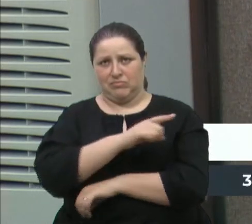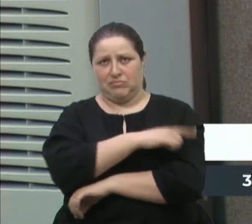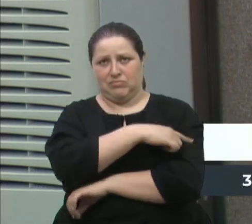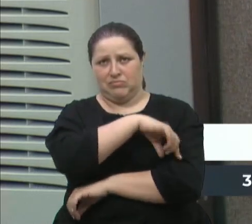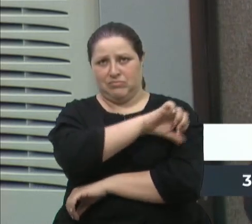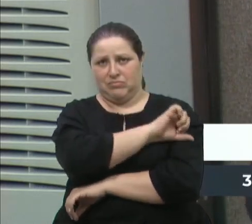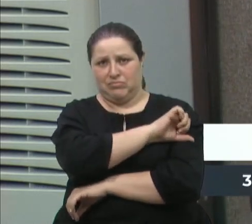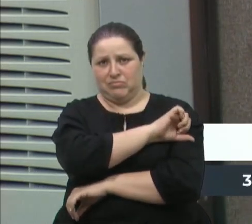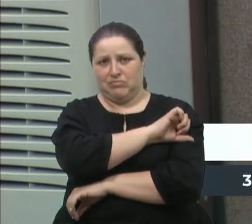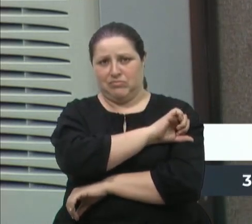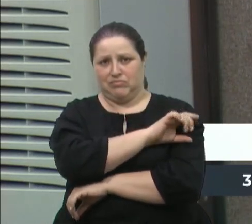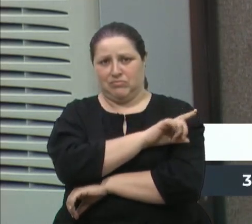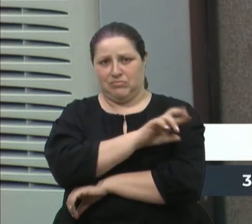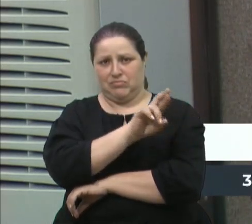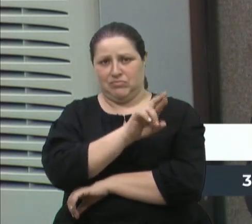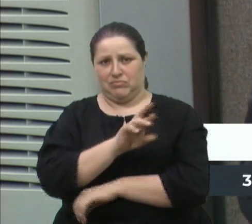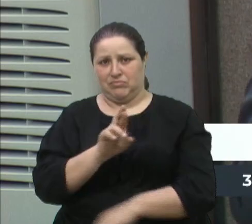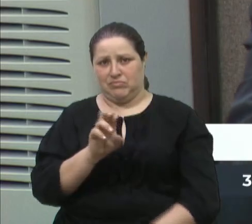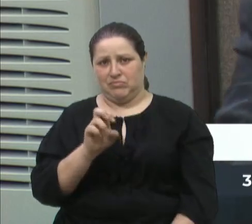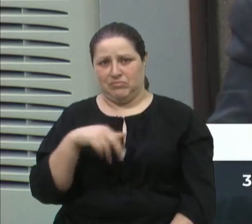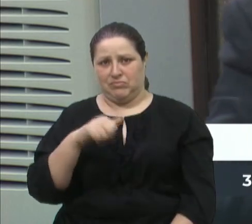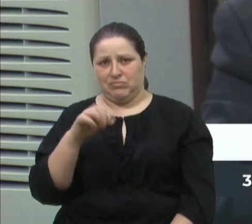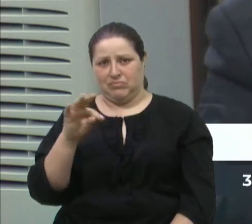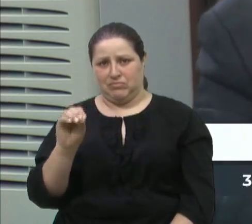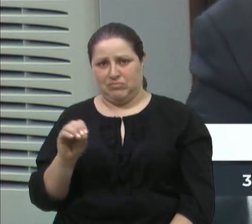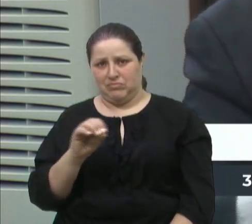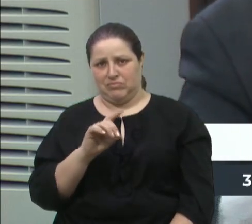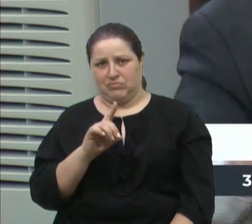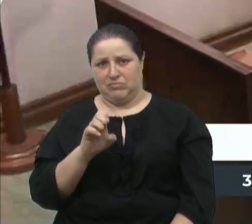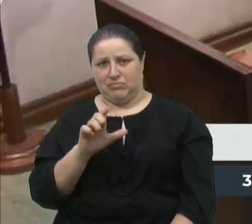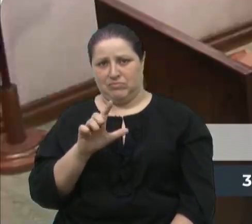Renato Delmeze. Convidamos a toda a comunidade a participar. Obrigado. Obrigado.